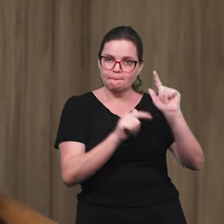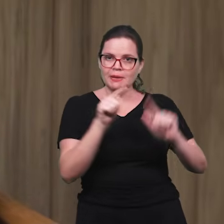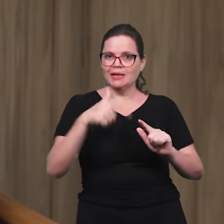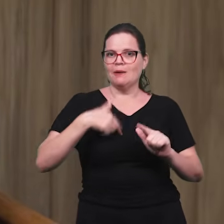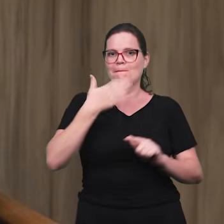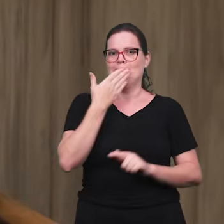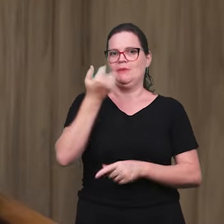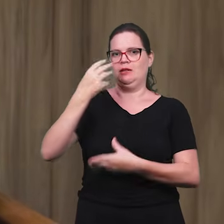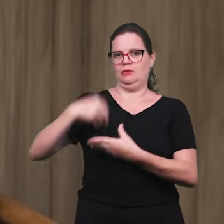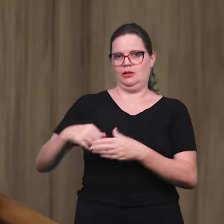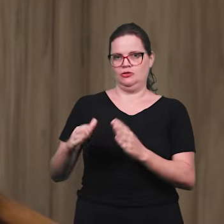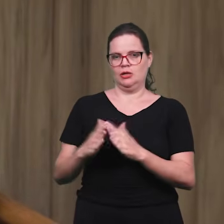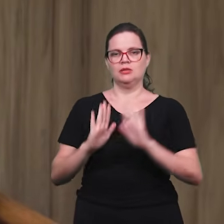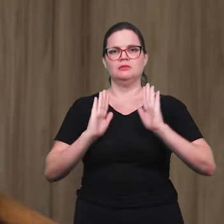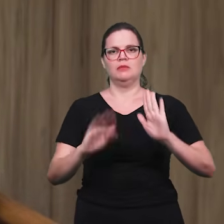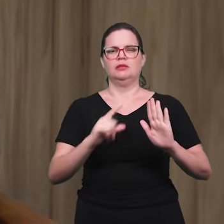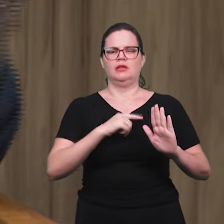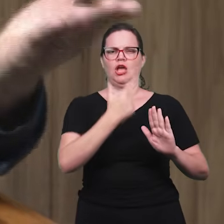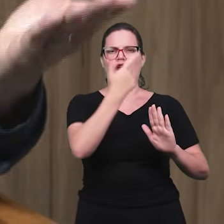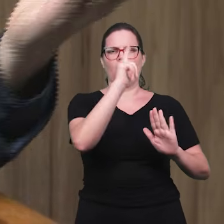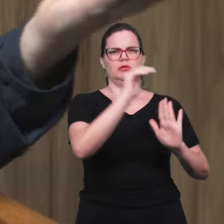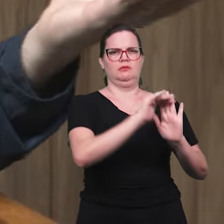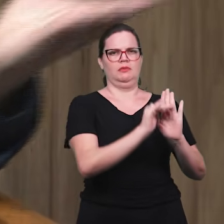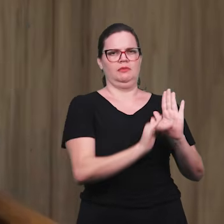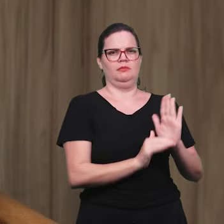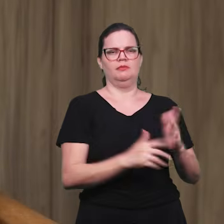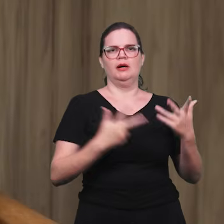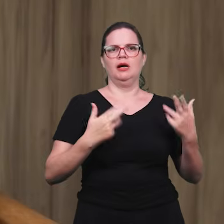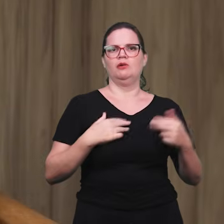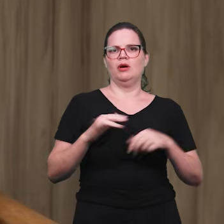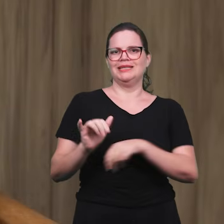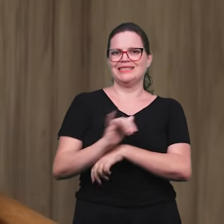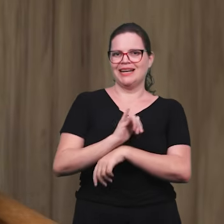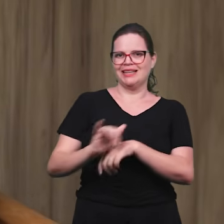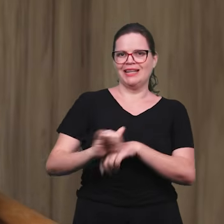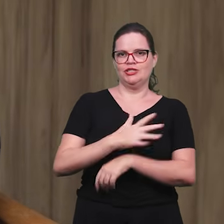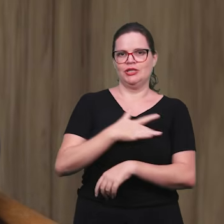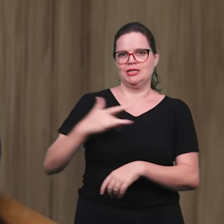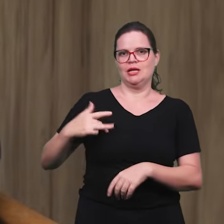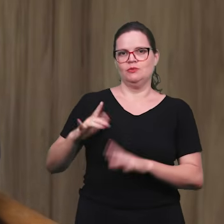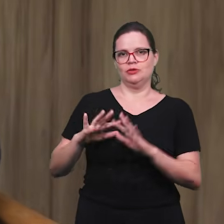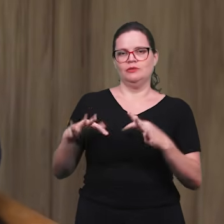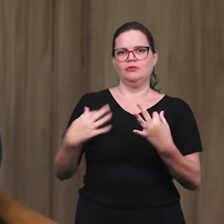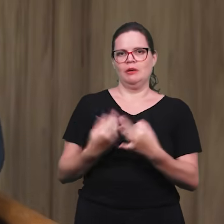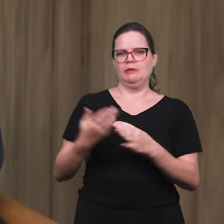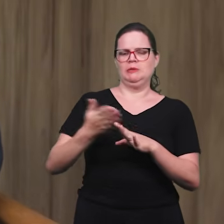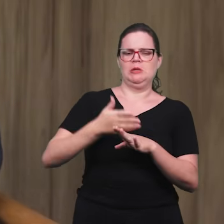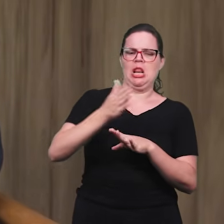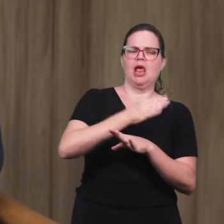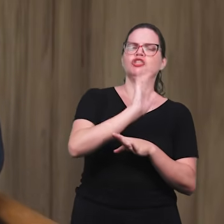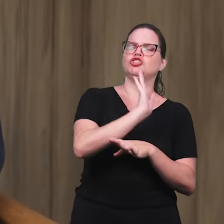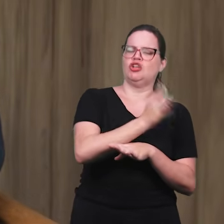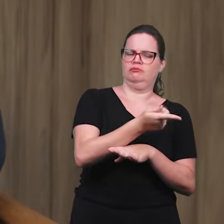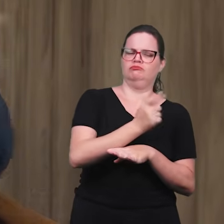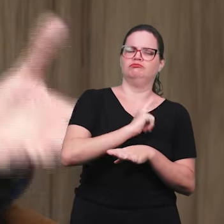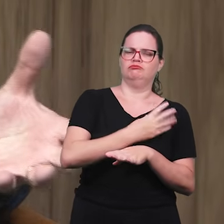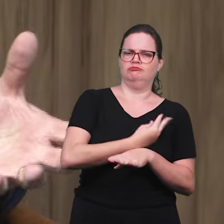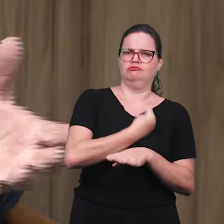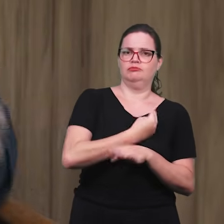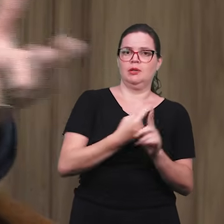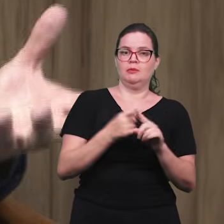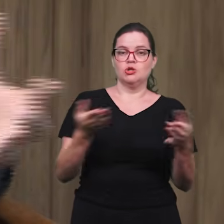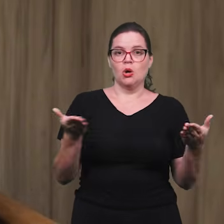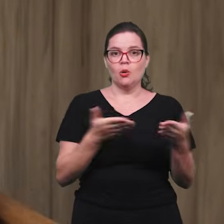que é o Melhor em Casa, mas nós temos vários outros, inclusive a Estratégia da Saúde da Família, que é um programa extenso que já vem de algum tempo e